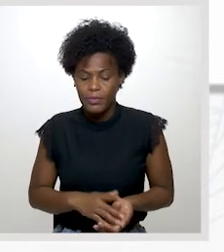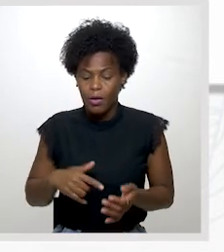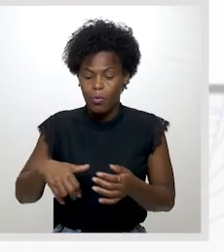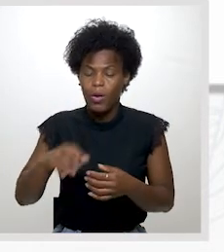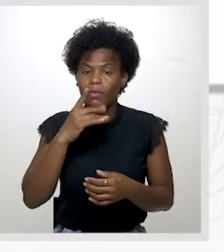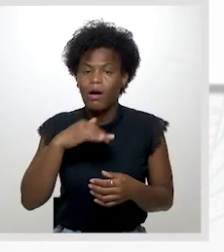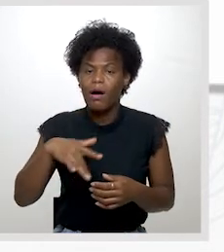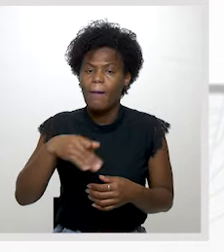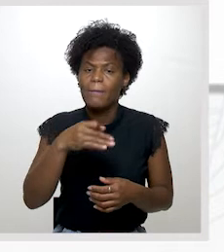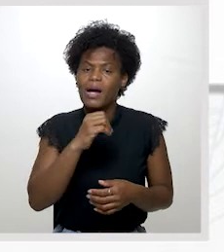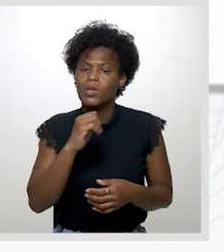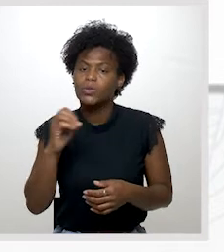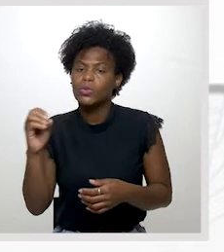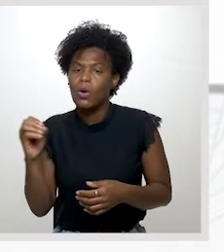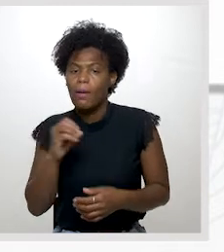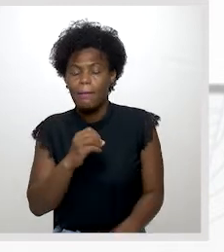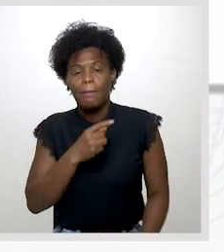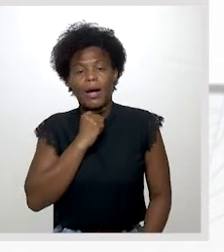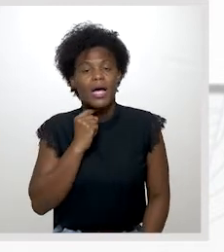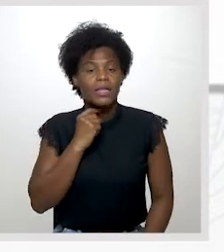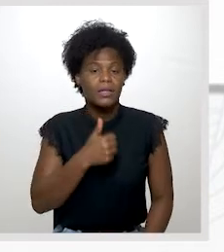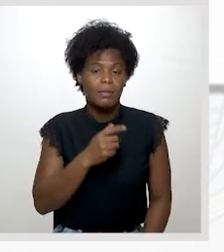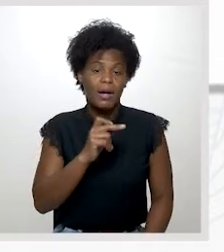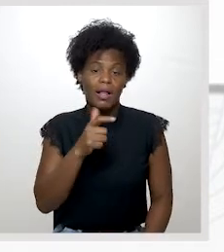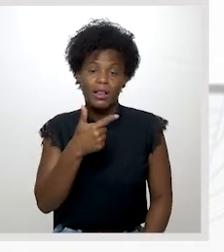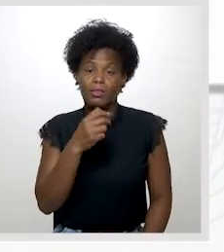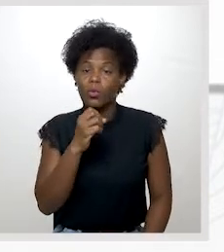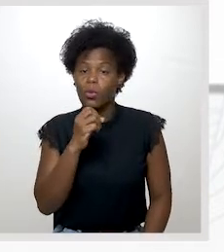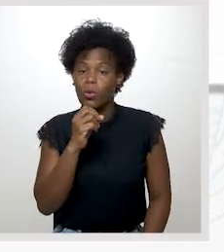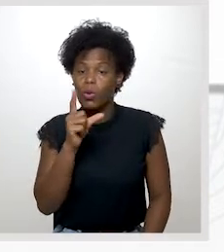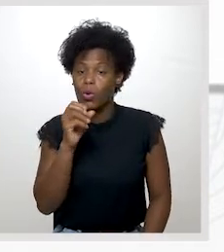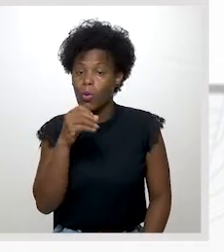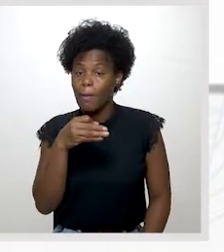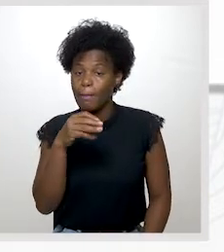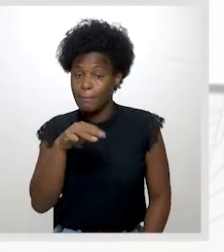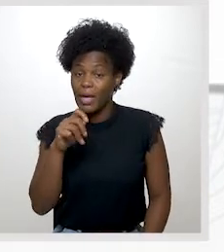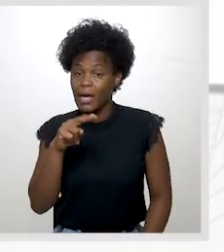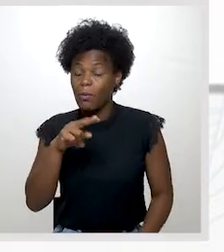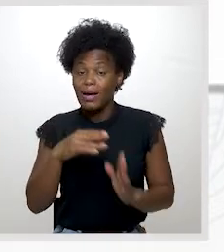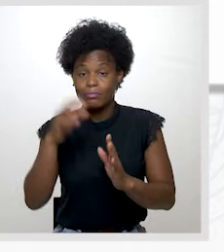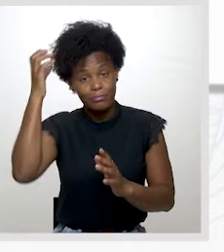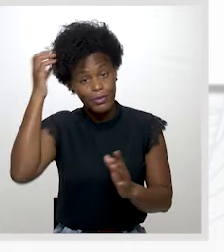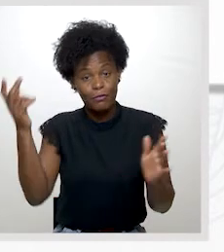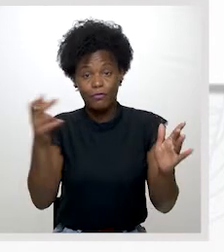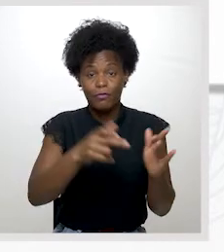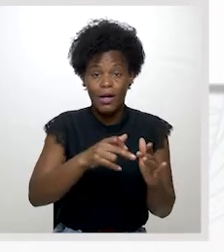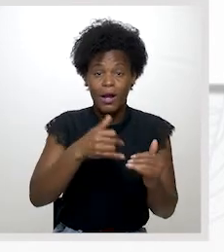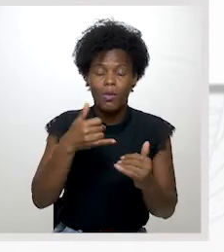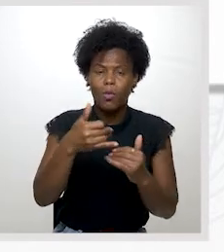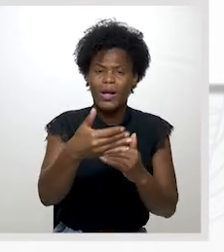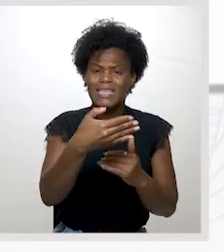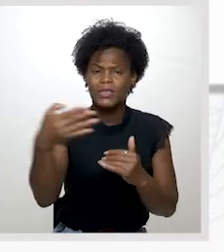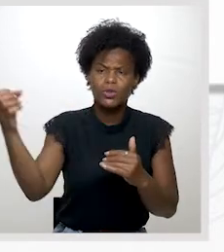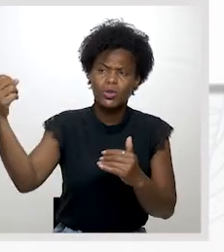Atravessa o terreiro do Paço o padre Bartolomeu Lourenço, que vinha do palácio onde fora por instância de 7